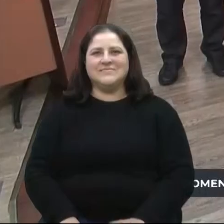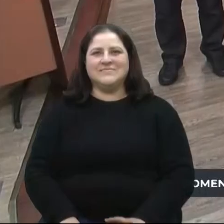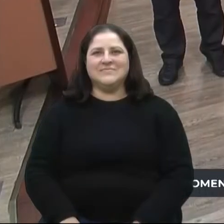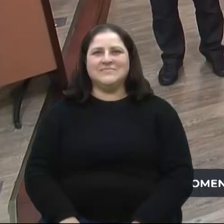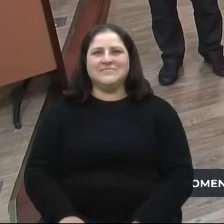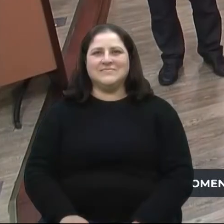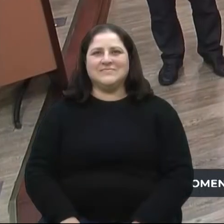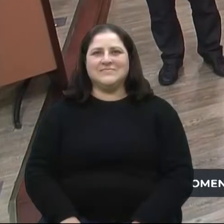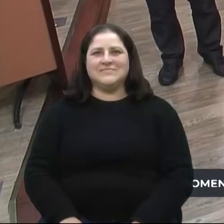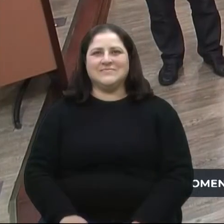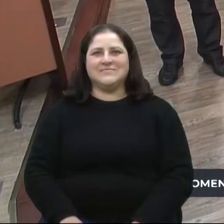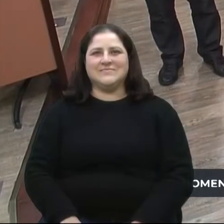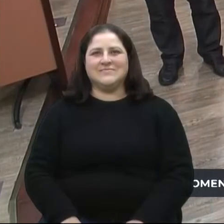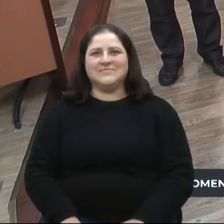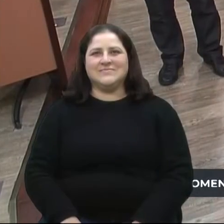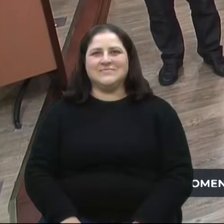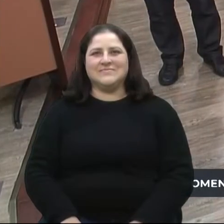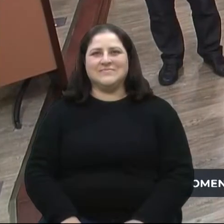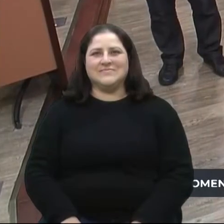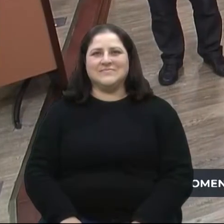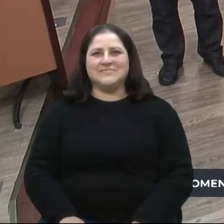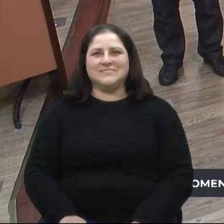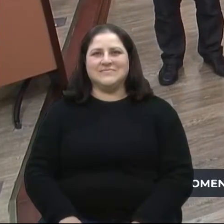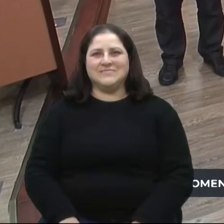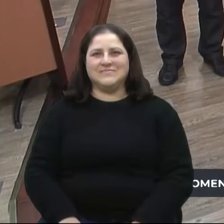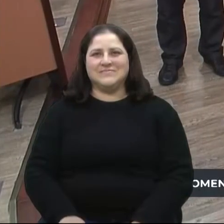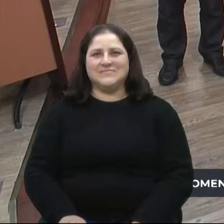sospirare sul letto dei